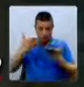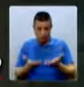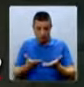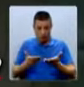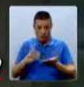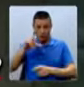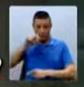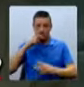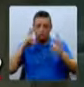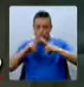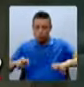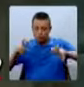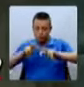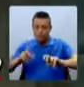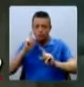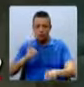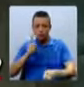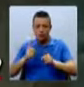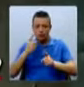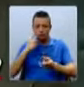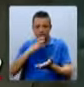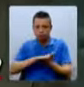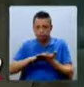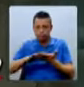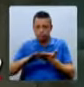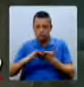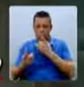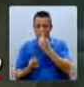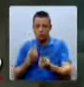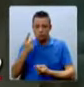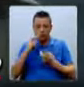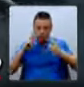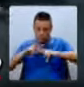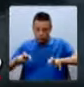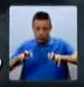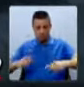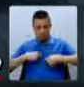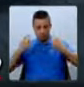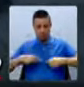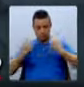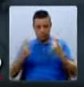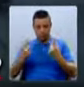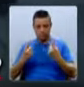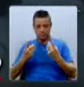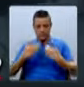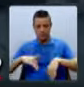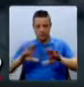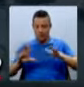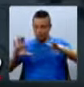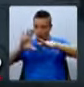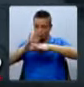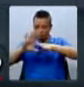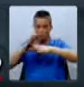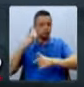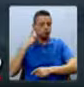com o que é que descobrimos quando estamos num lugar que é desconhecido, o que é que descobrimos em relação a nós mesmos. Neste encontro entre o som e o